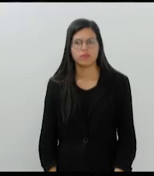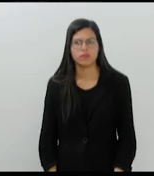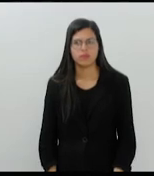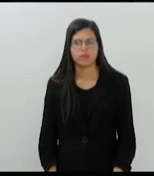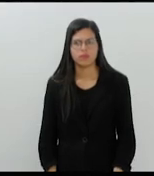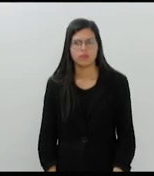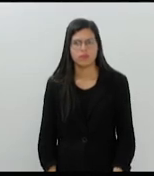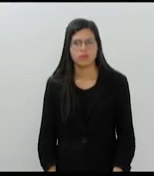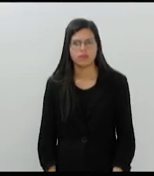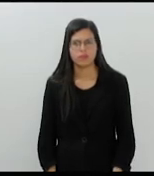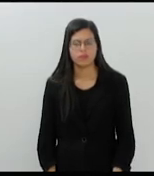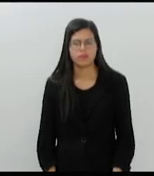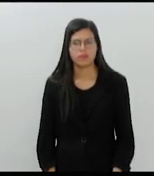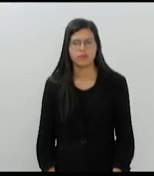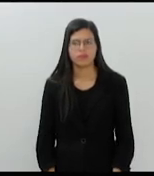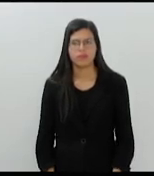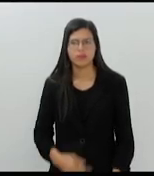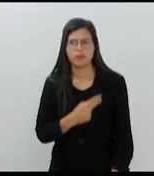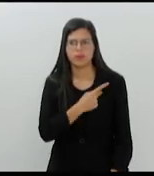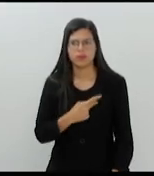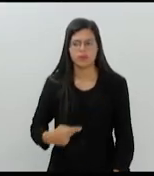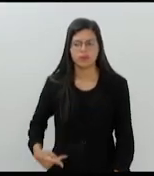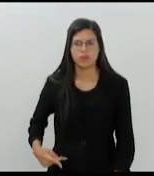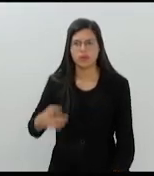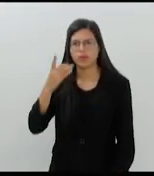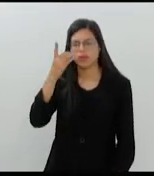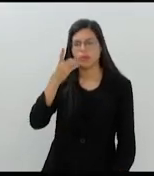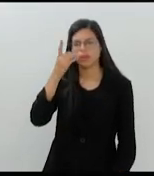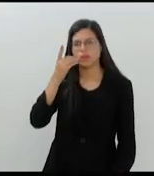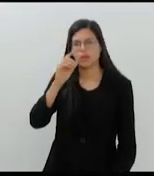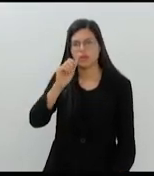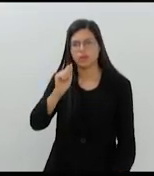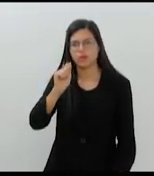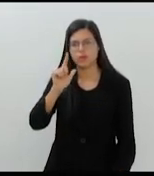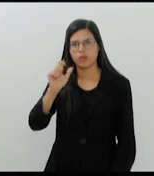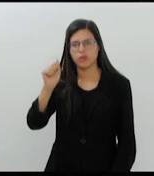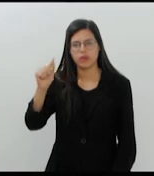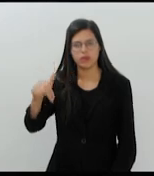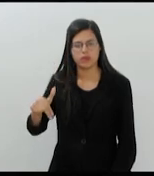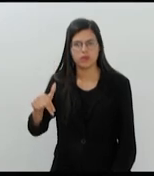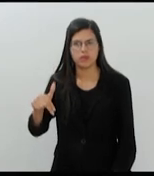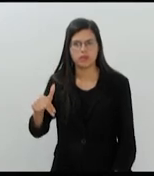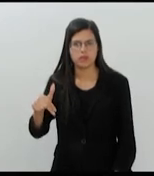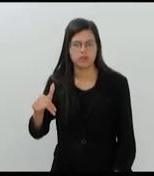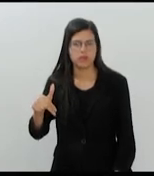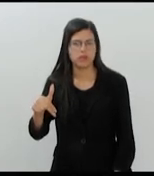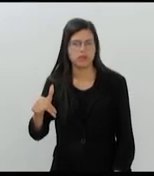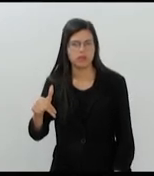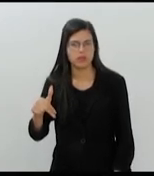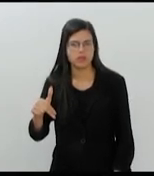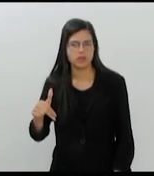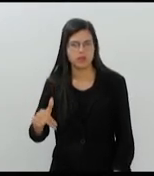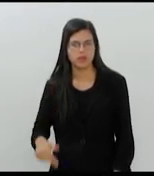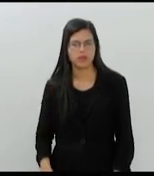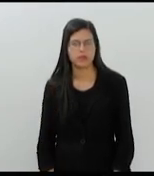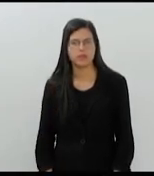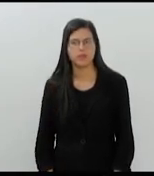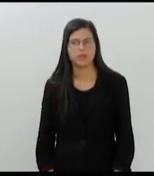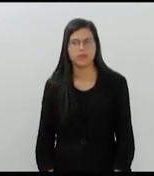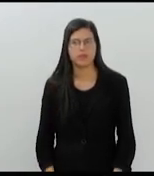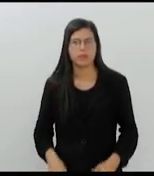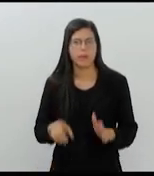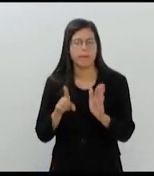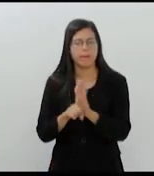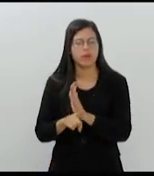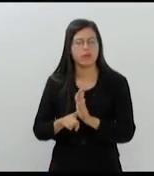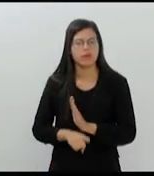presidida pelo deputado Alan, e interrogava a